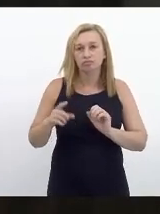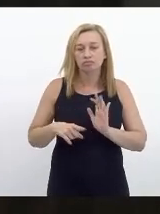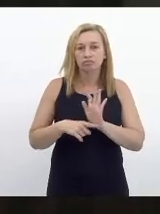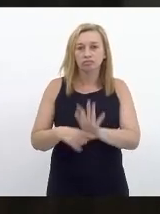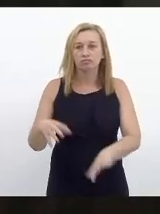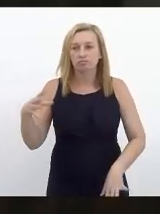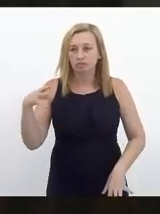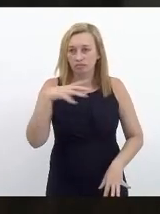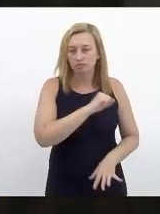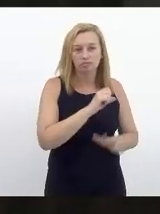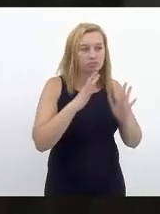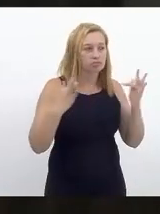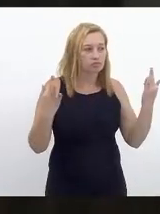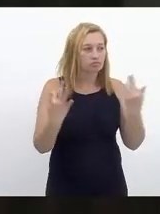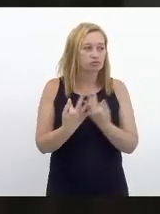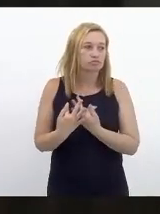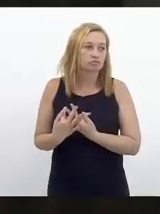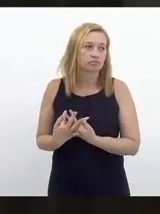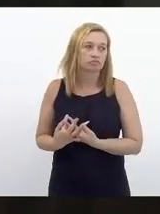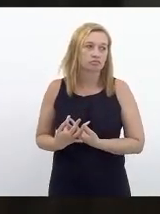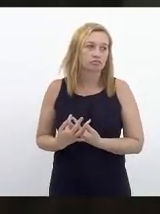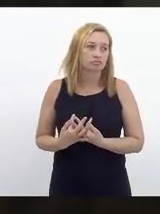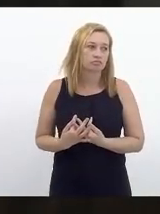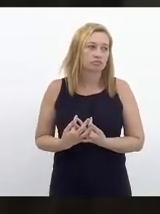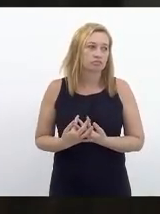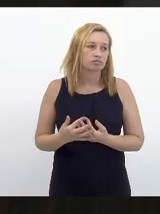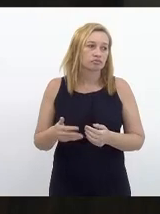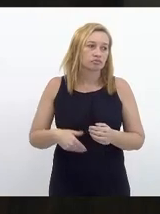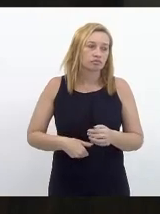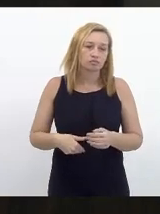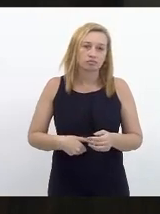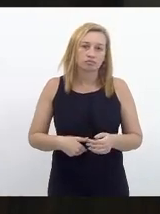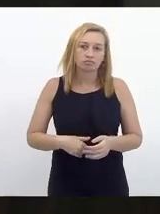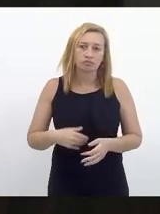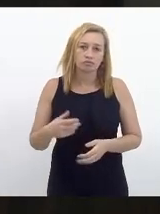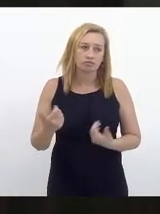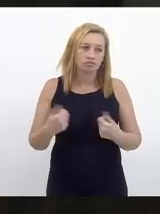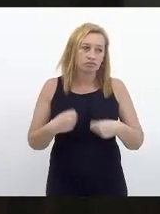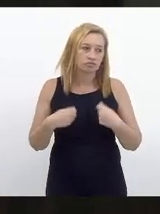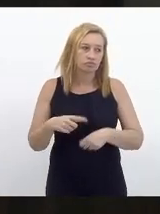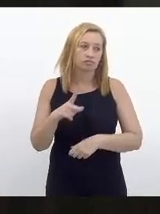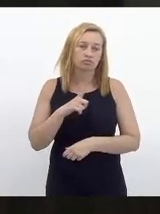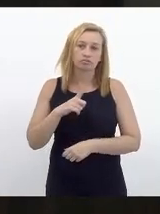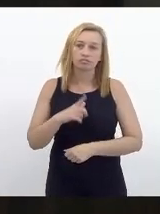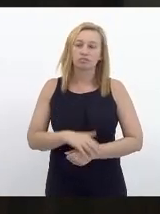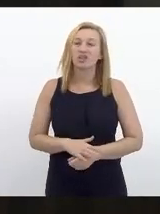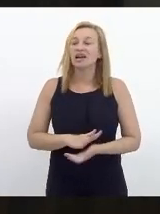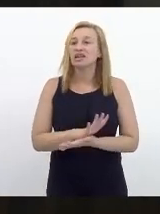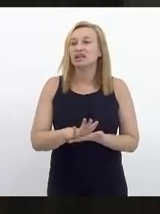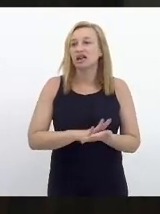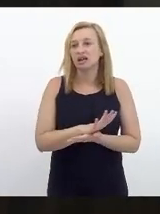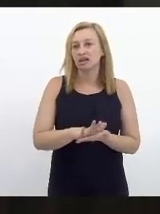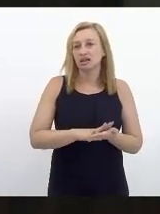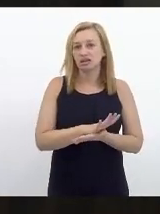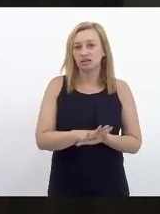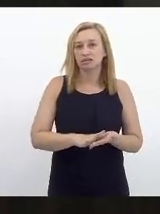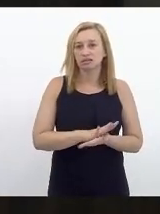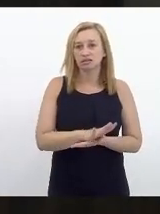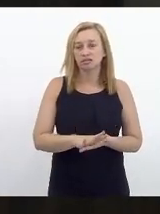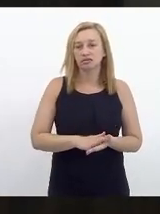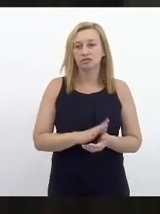essas famílias e a fome deste povo que tem pressa. Nada mais havendo a tratar